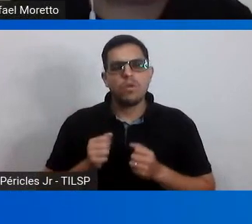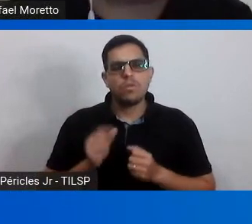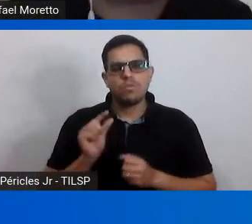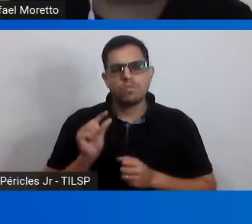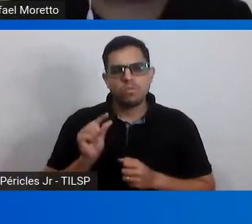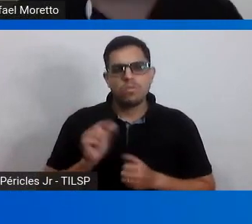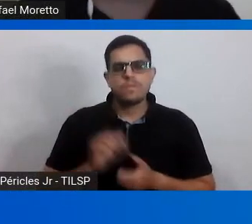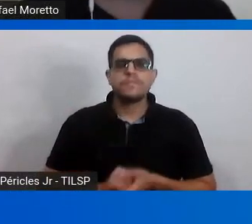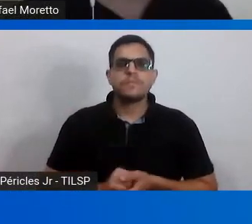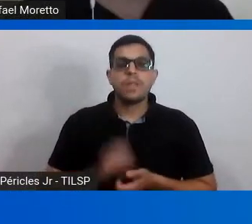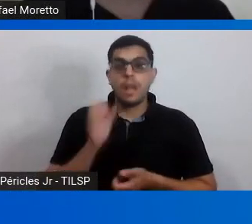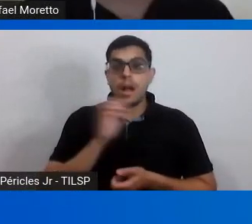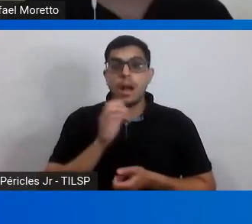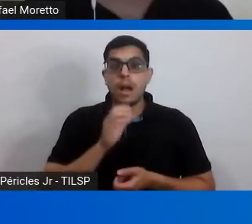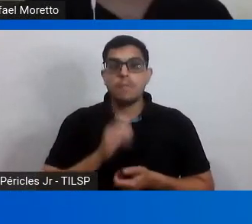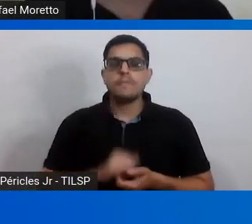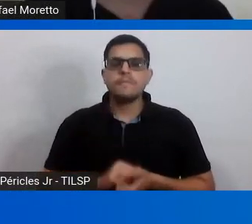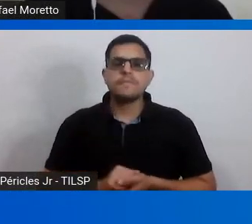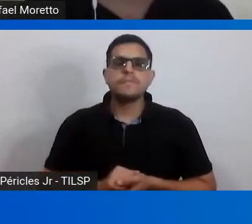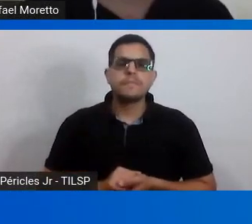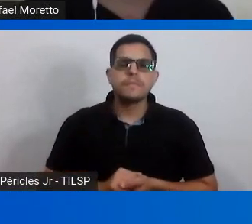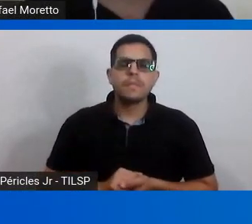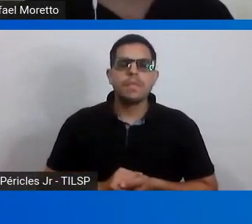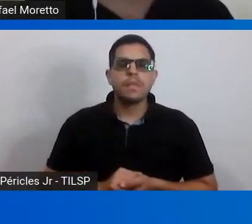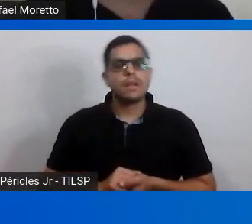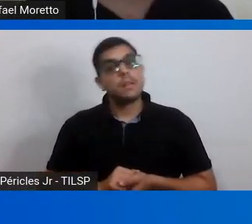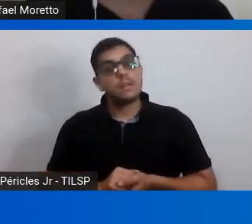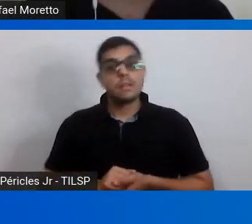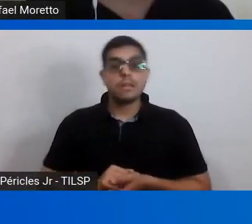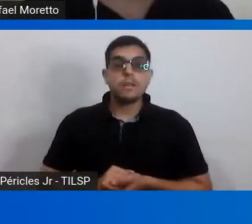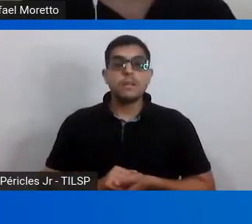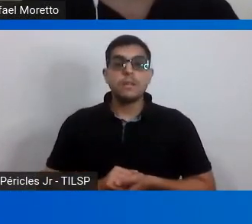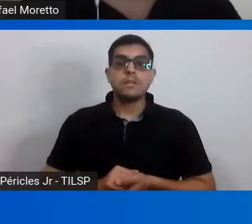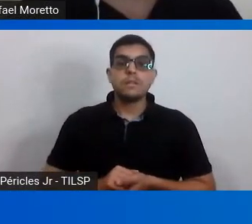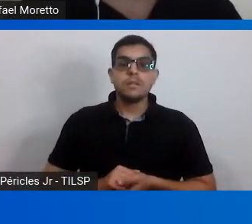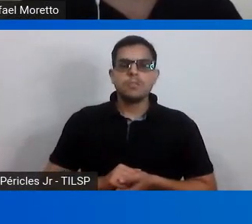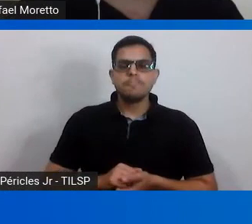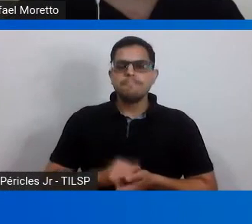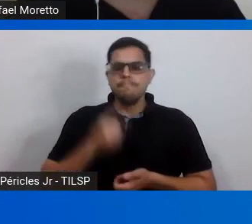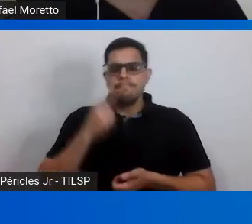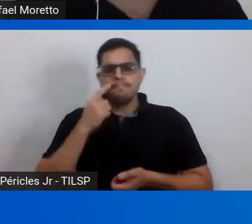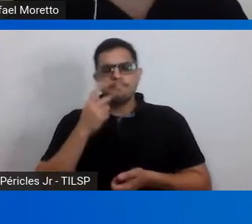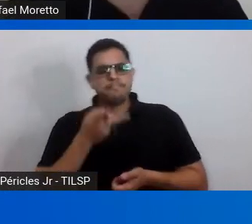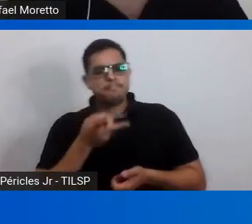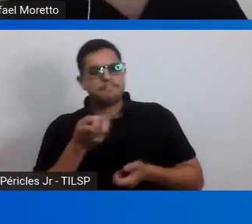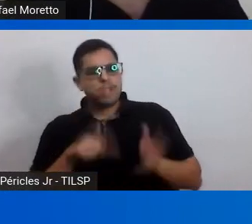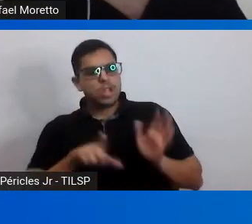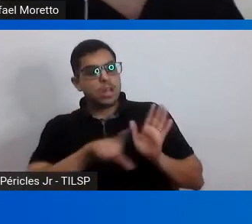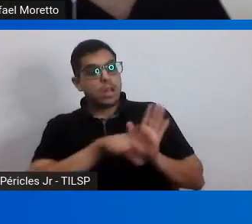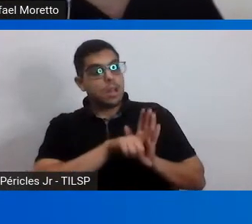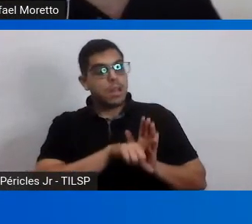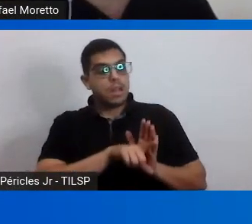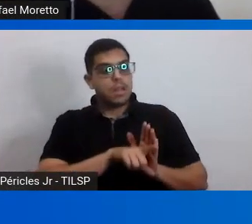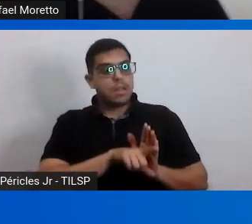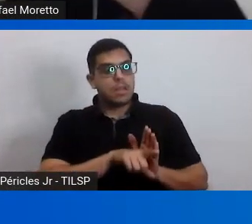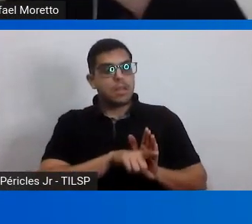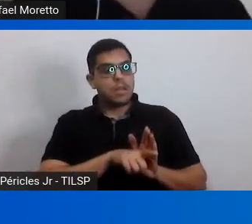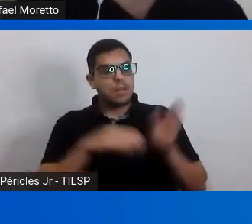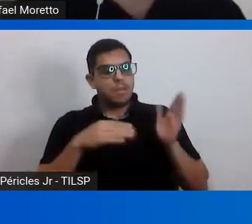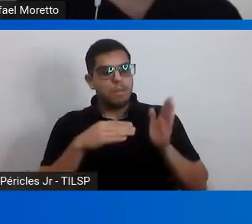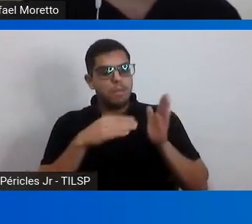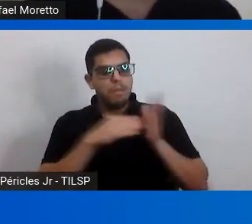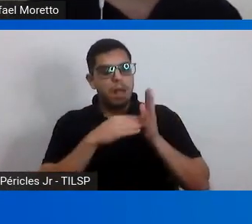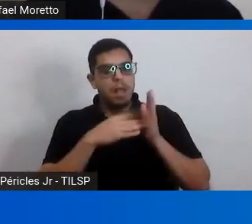rapidamente eu sempre que eu olho um tipo de lei assim então estabelecendo 40% até